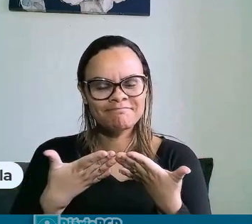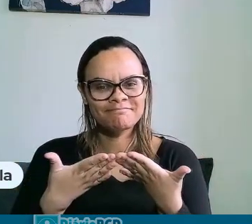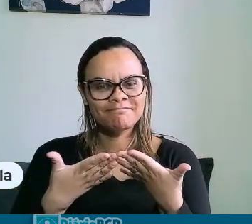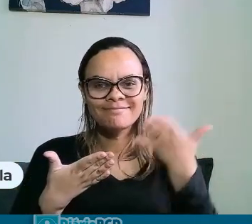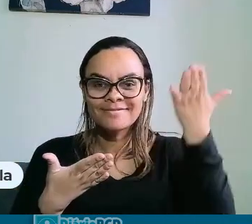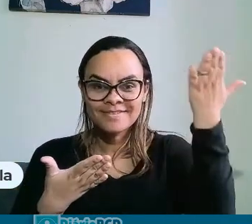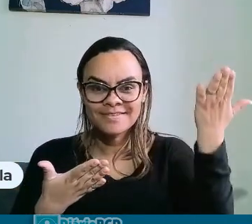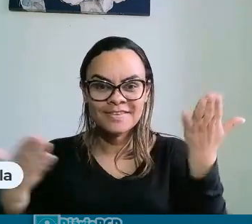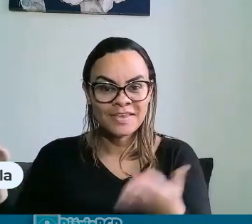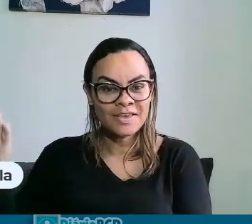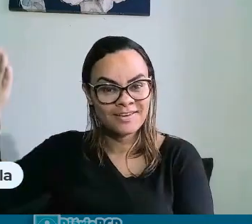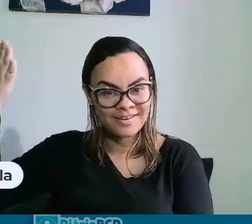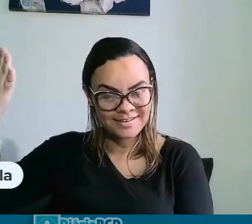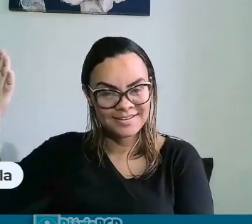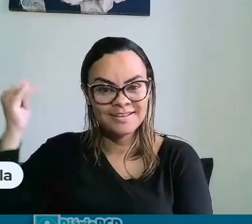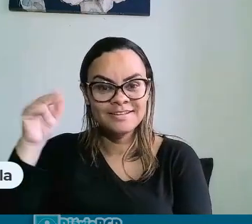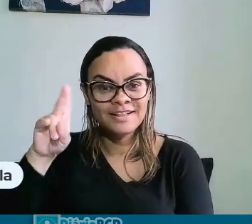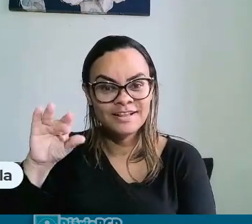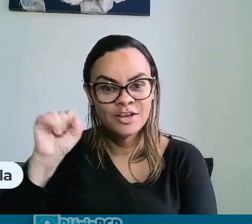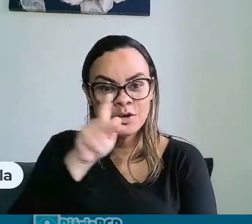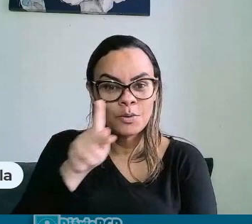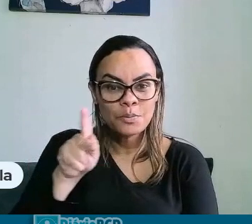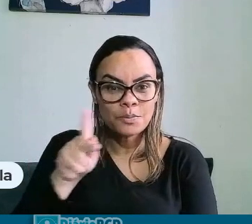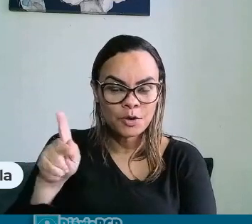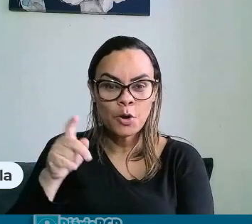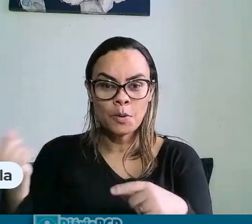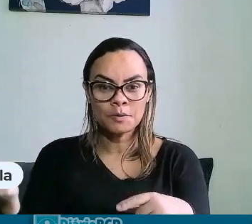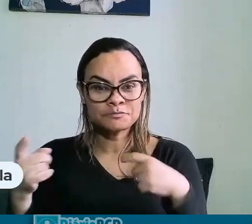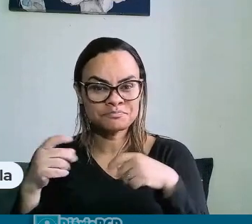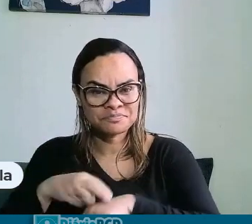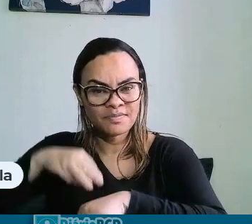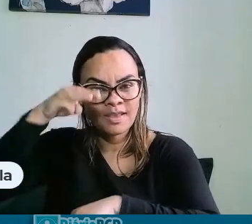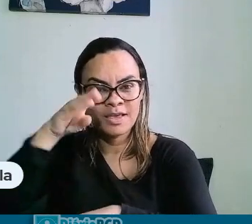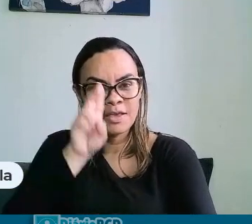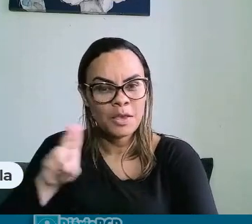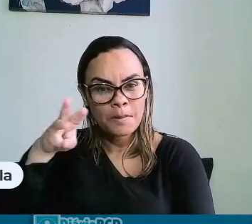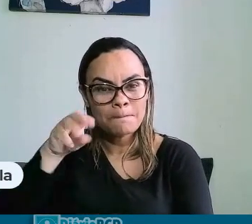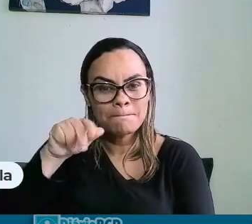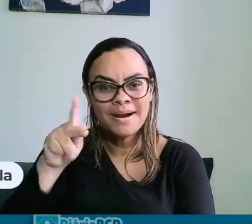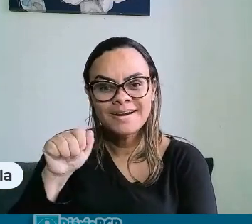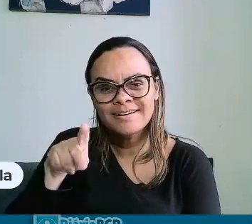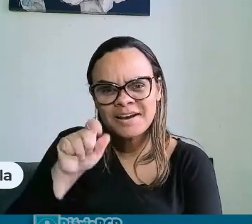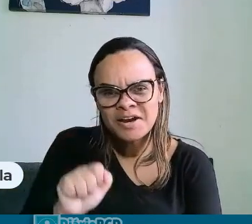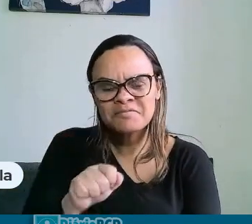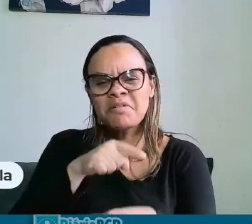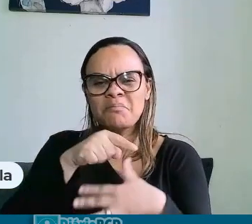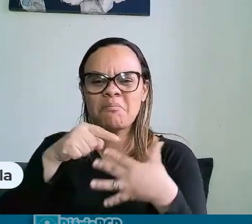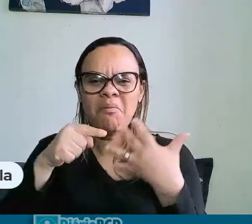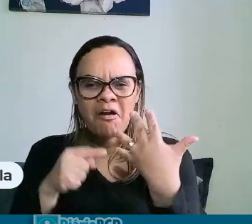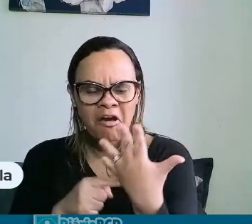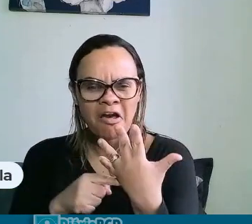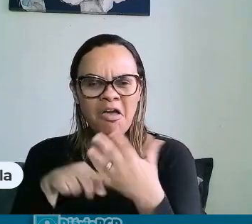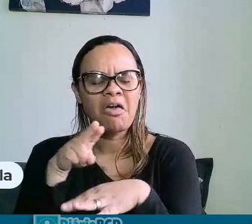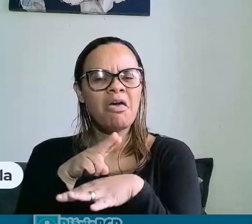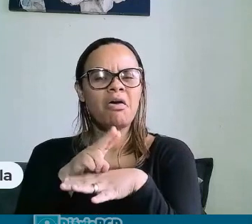professor Ives Gandra da Silva Martins, professor emérito das universidades Mackenzie, Unip, Unifil, enfim,